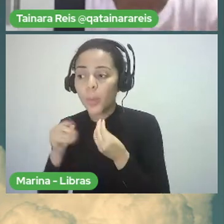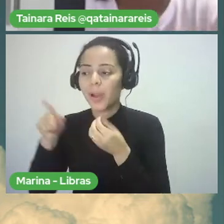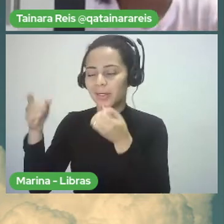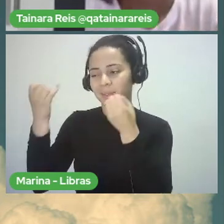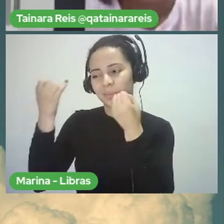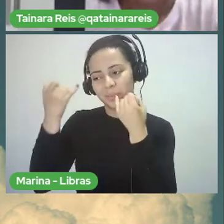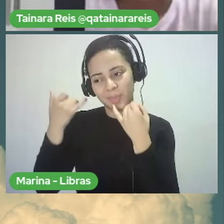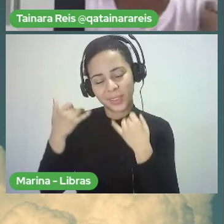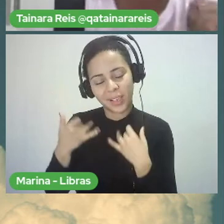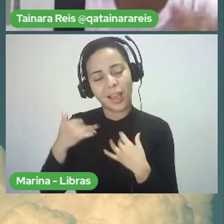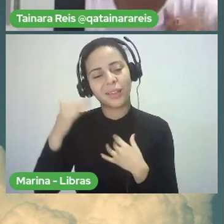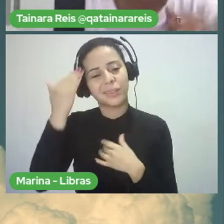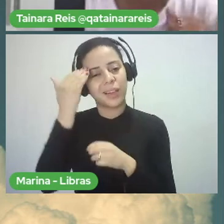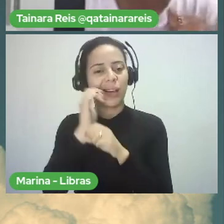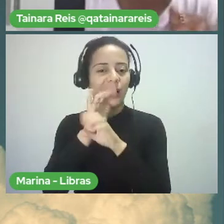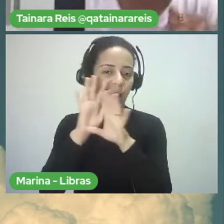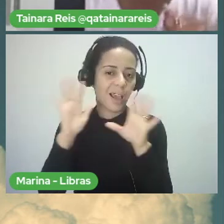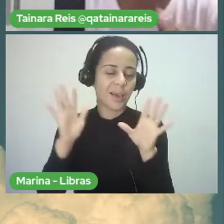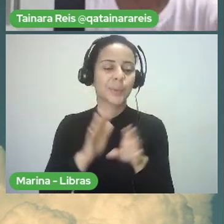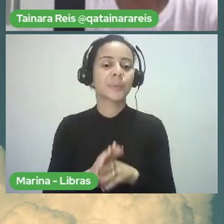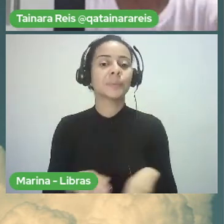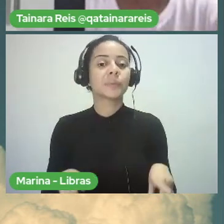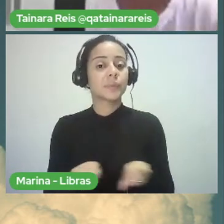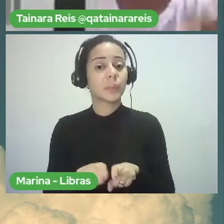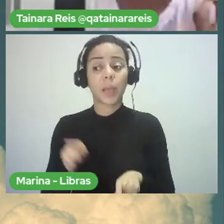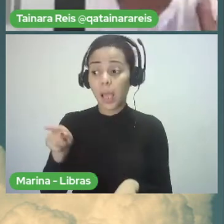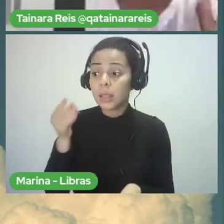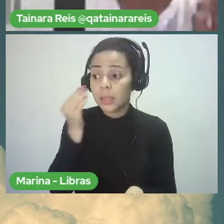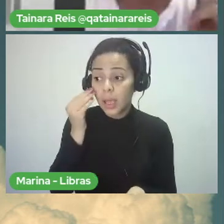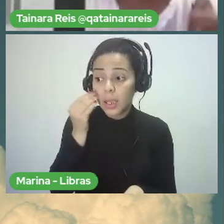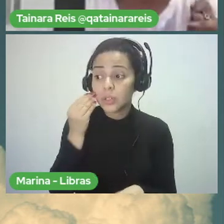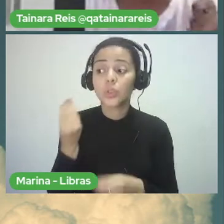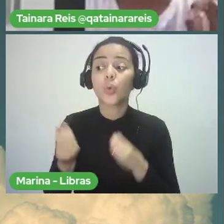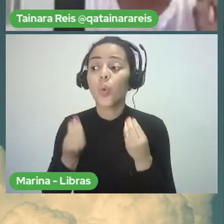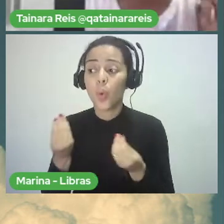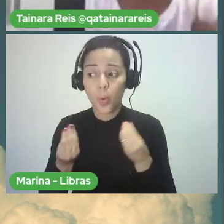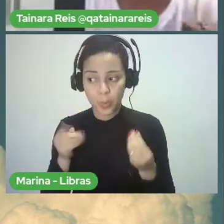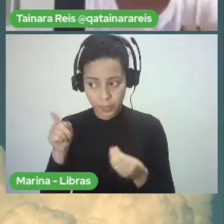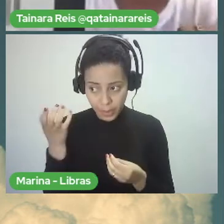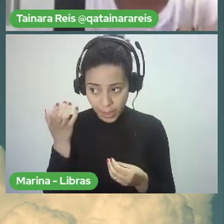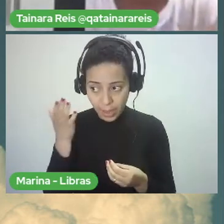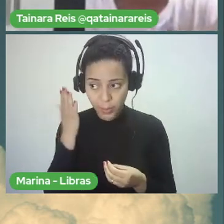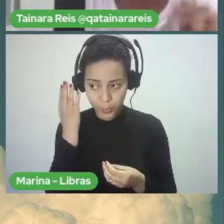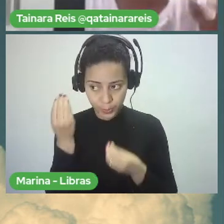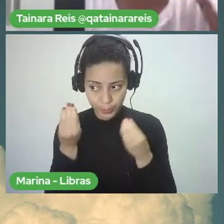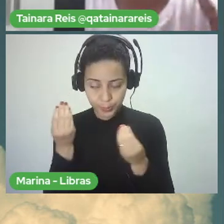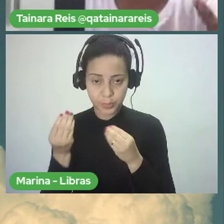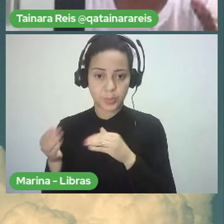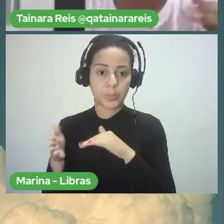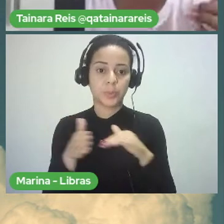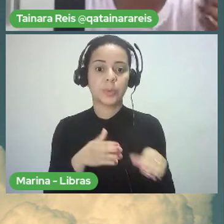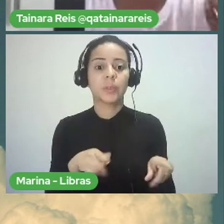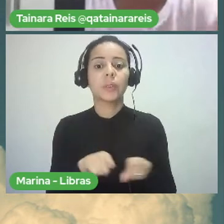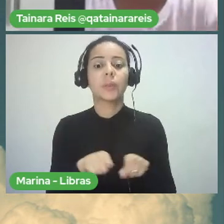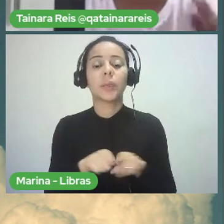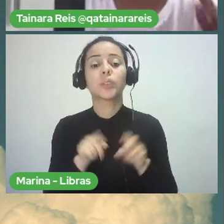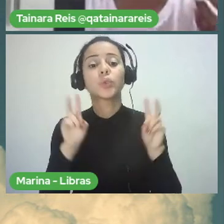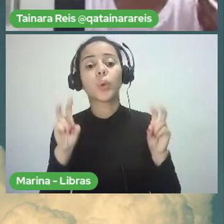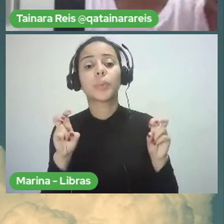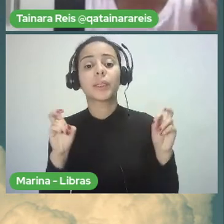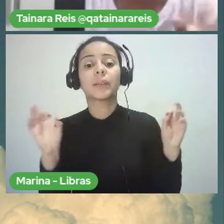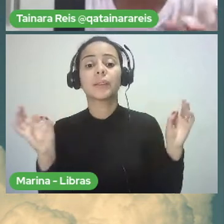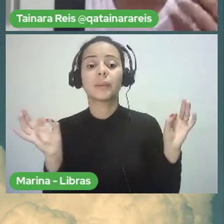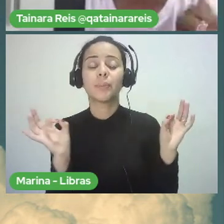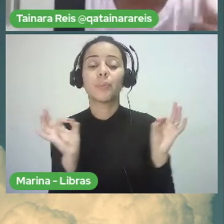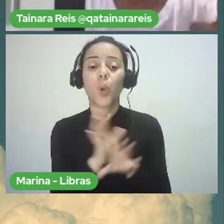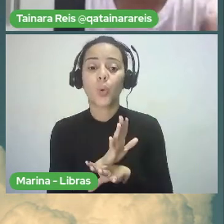pretende testar? Uma outra pergunta que você pode fazer também. E a quarta coisa que muda é a definição de pronto, definition of done. Então, antes